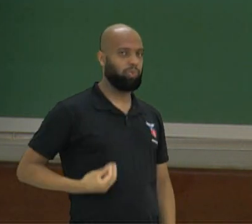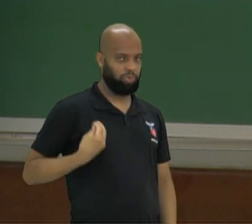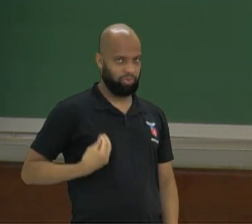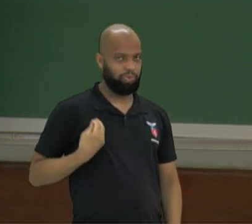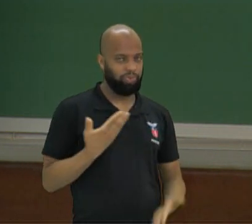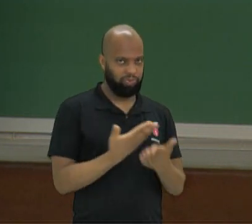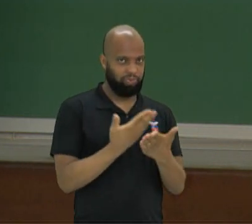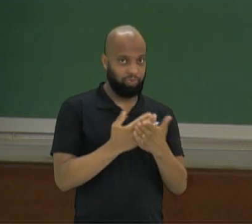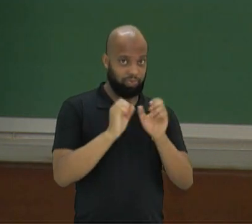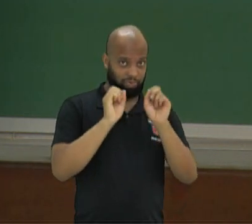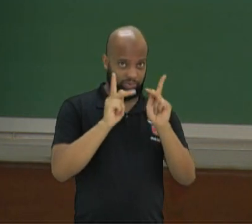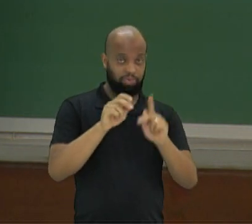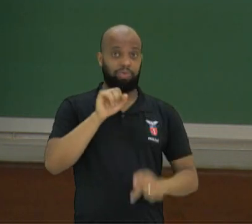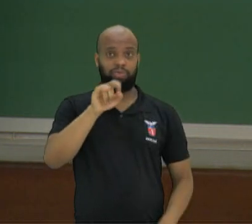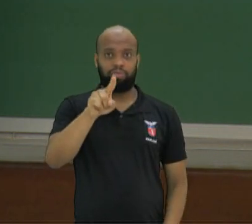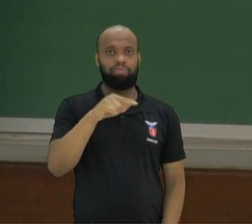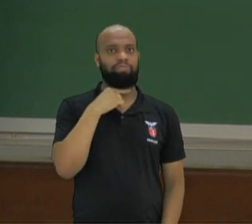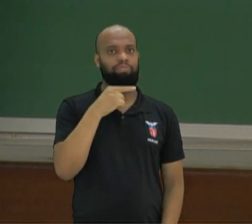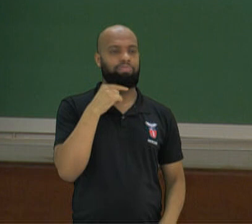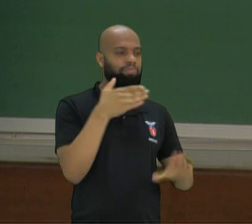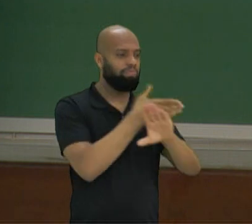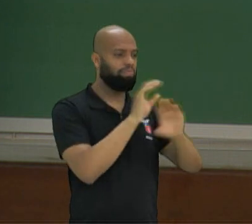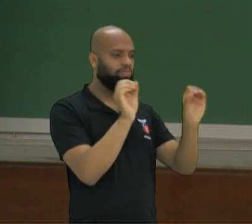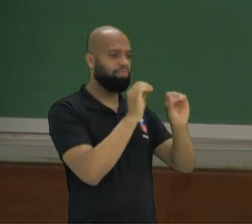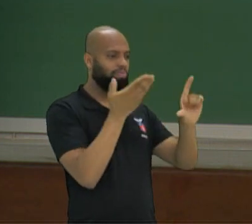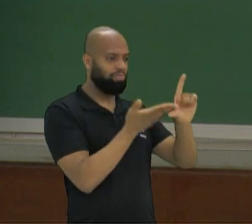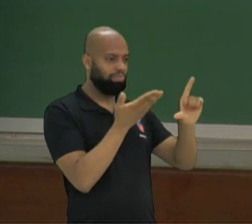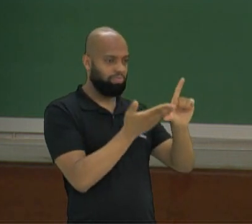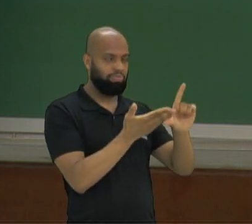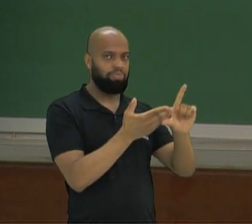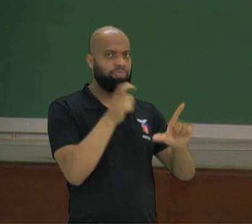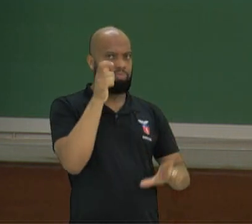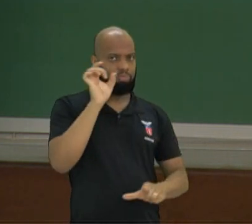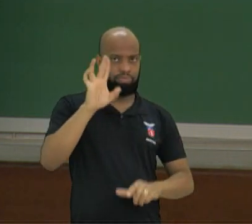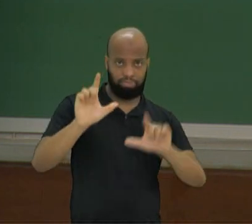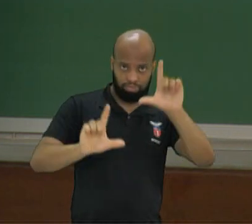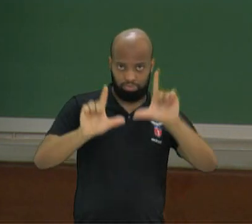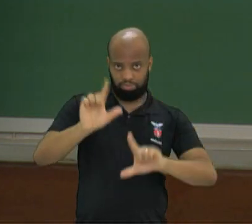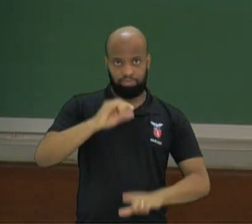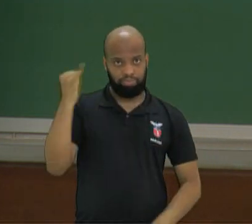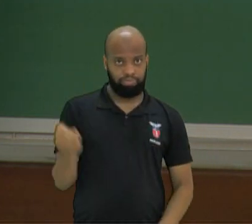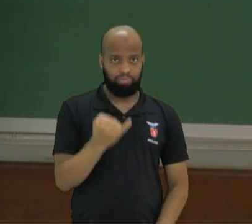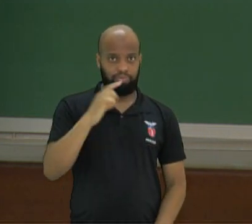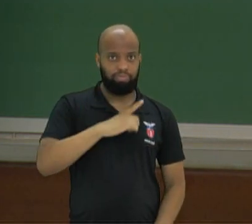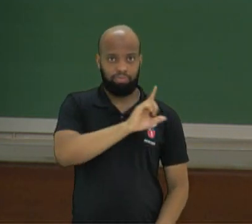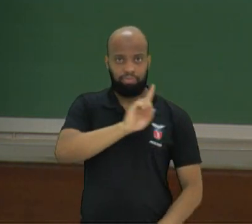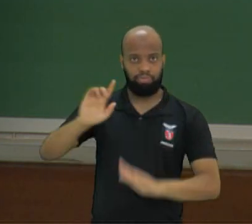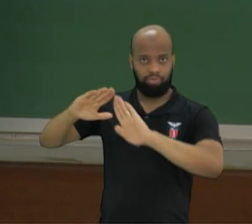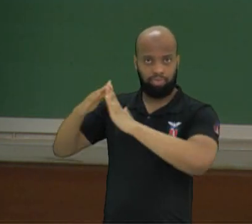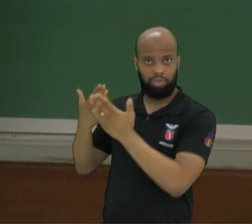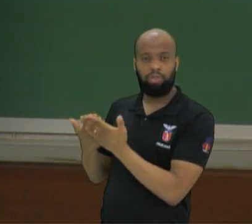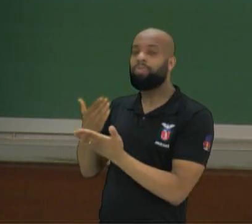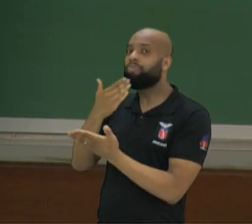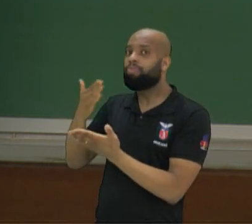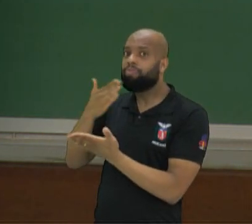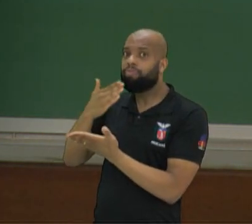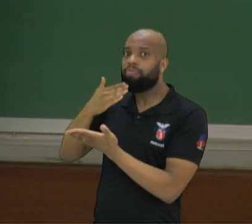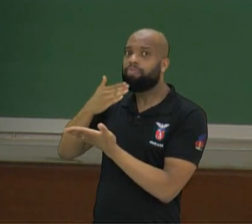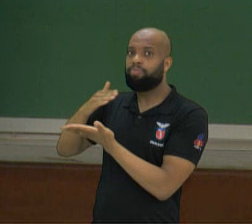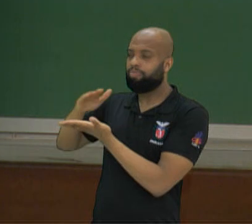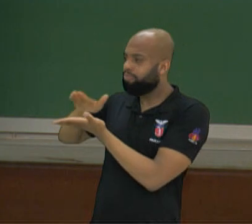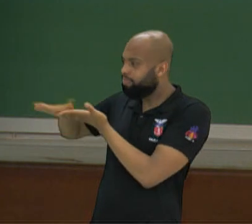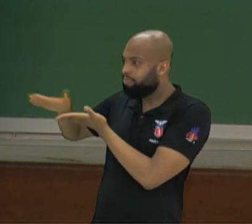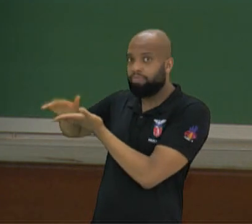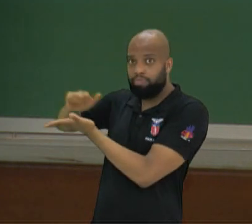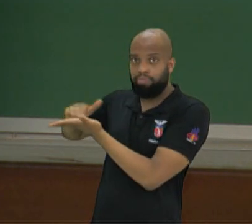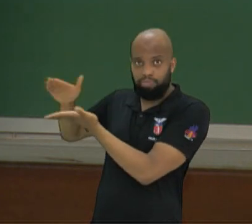aula, beleza? Se você não tem acesso às plataformas, está me acompanhando pela televisão, não esqueça então de deixar suas atividades em ordem e entregar na